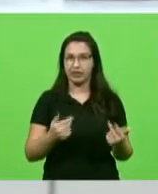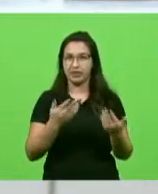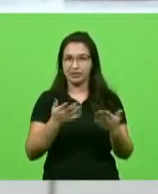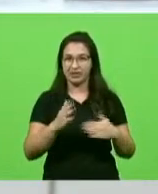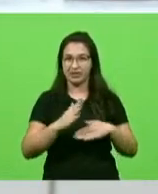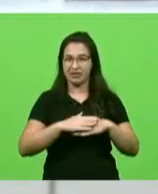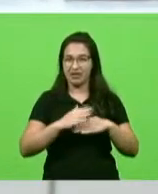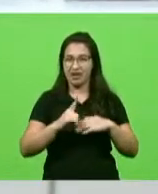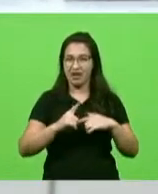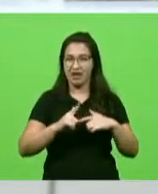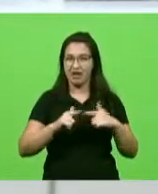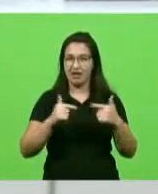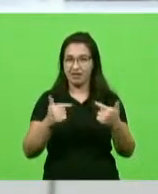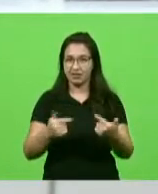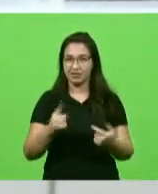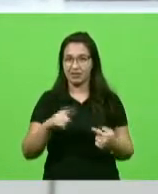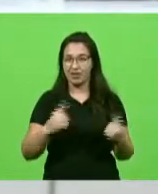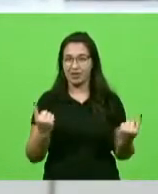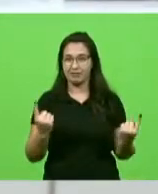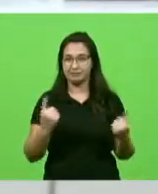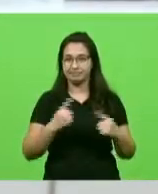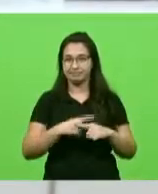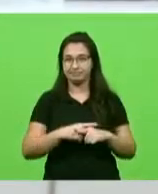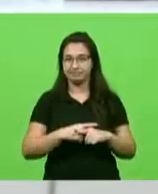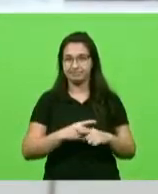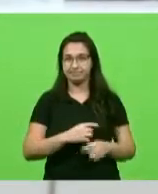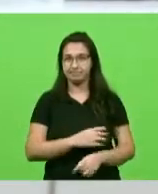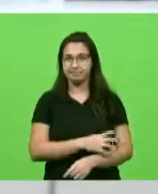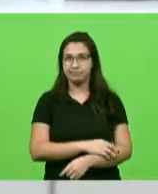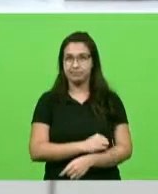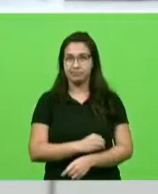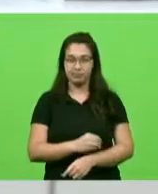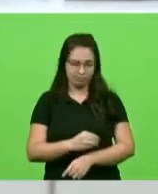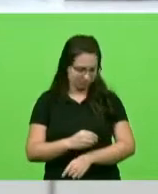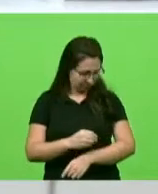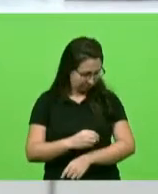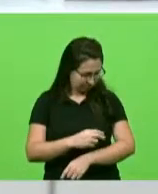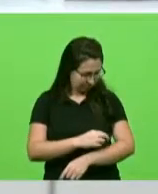mostra incontroversa a G1